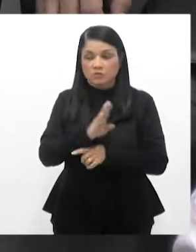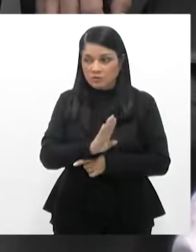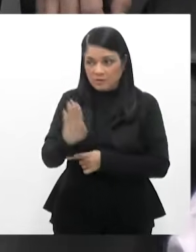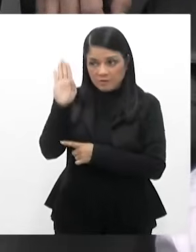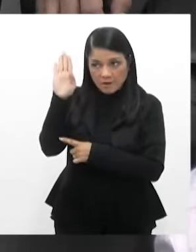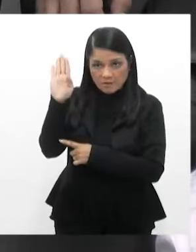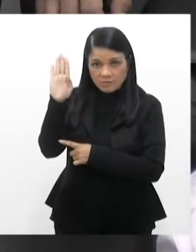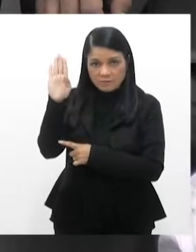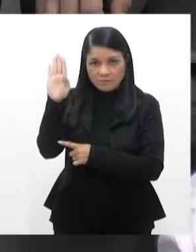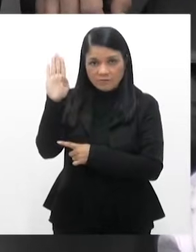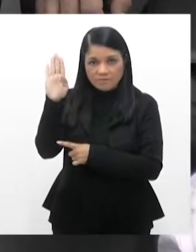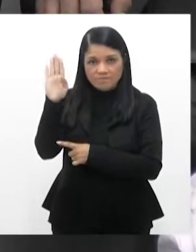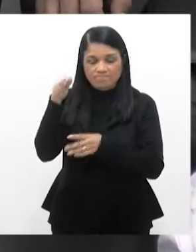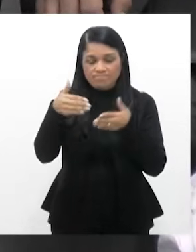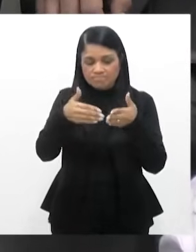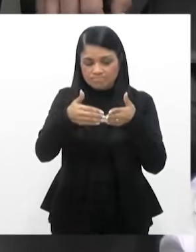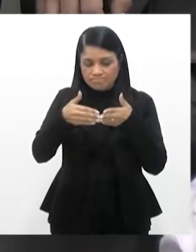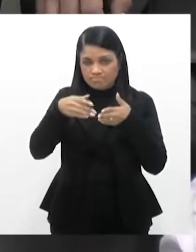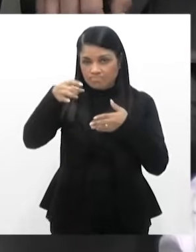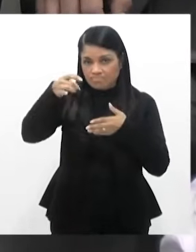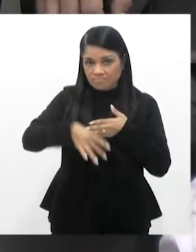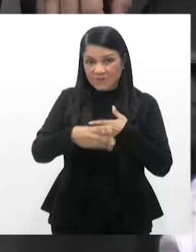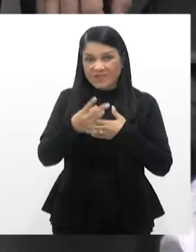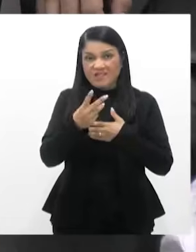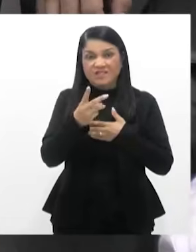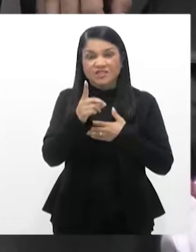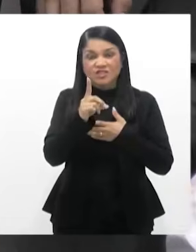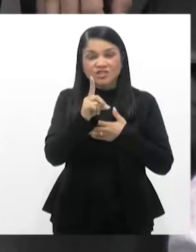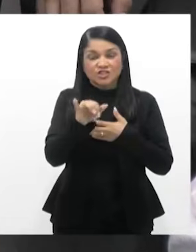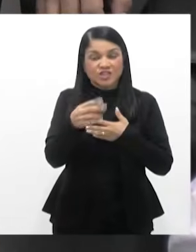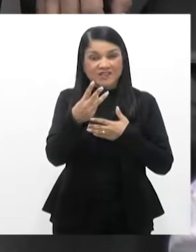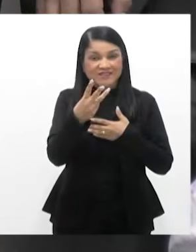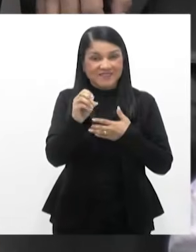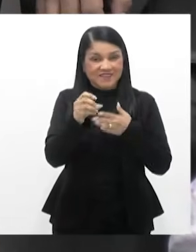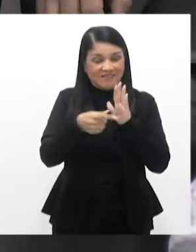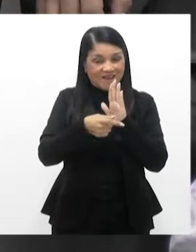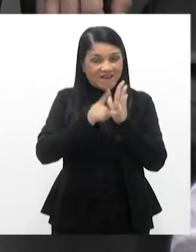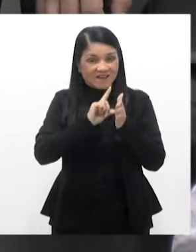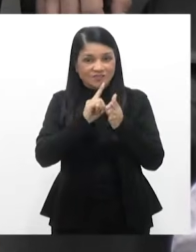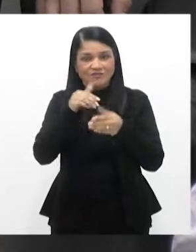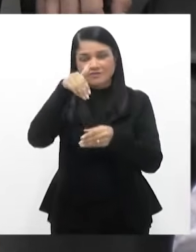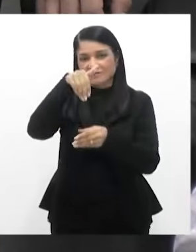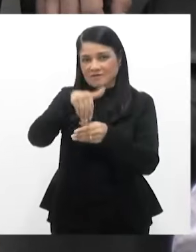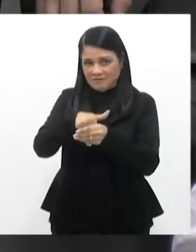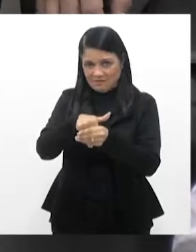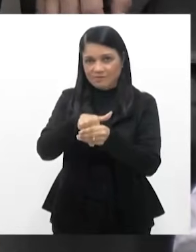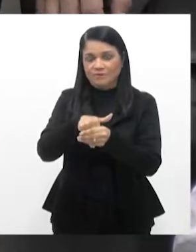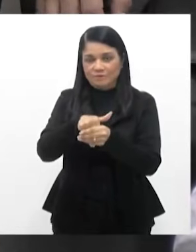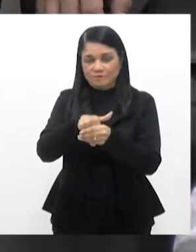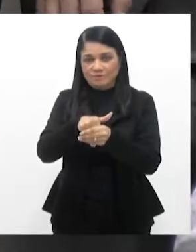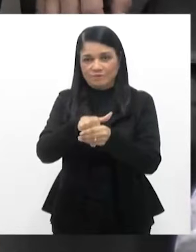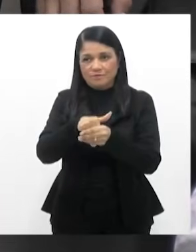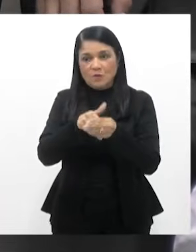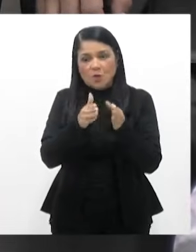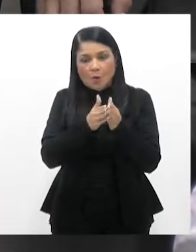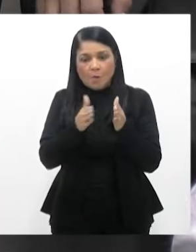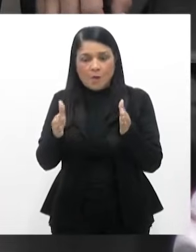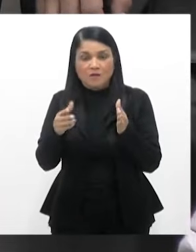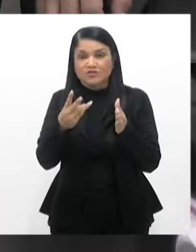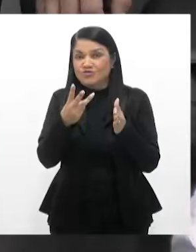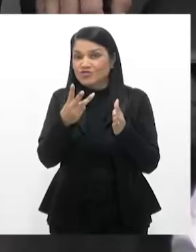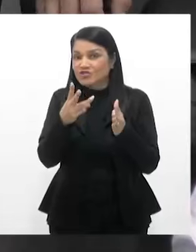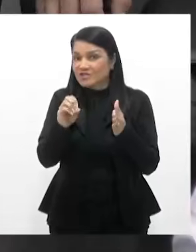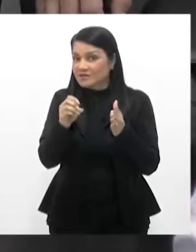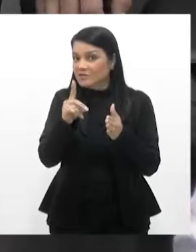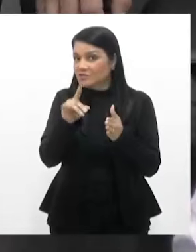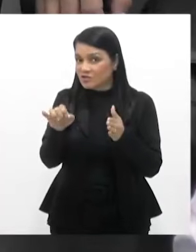estejam desincompatibilizados por 30 dias antes da eleição. Não é um prazo excessivo